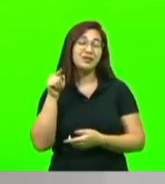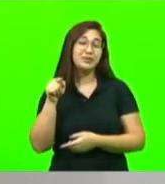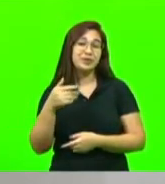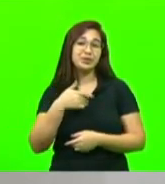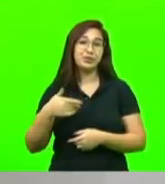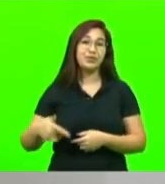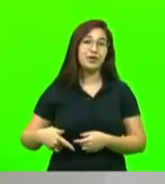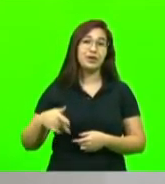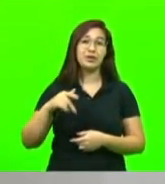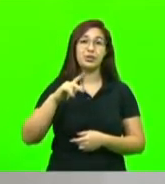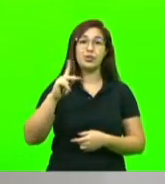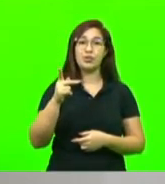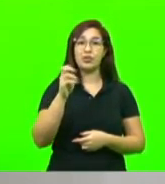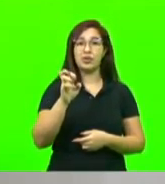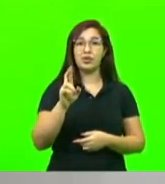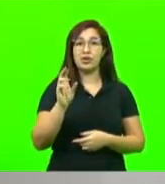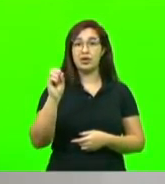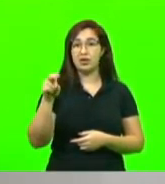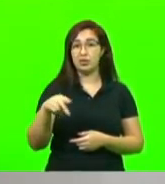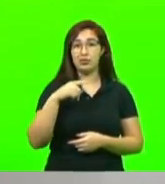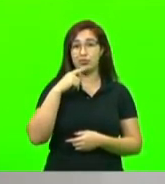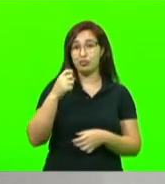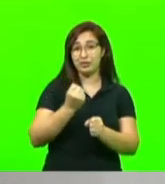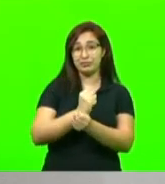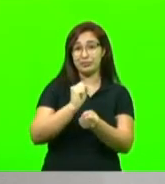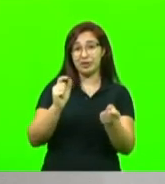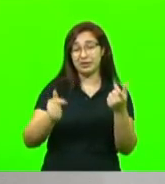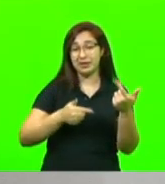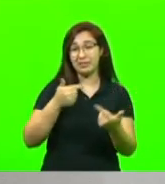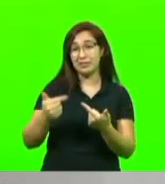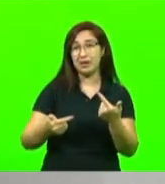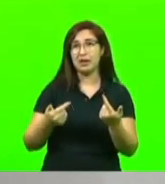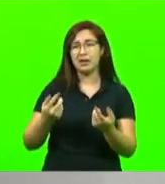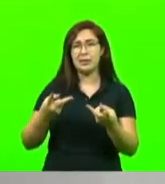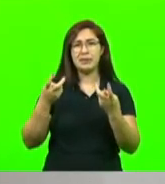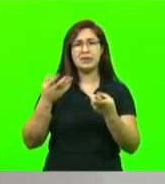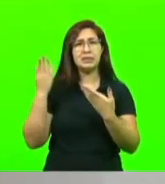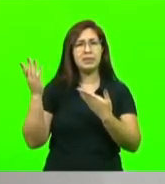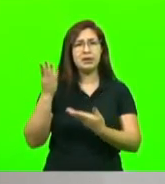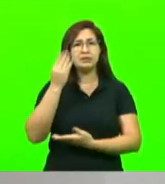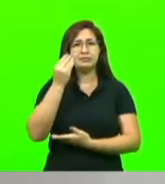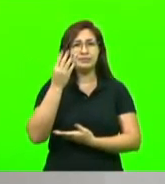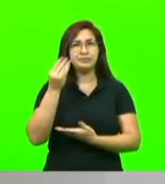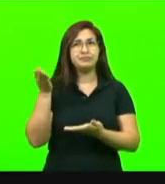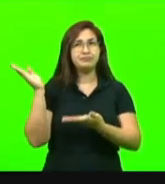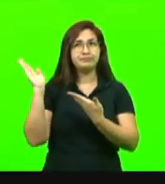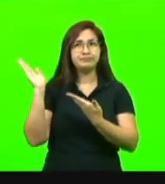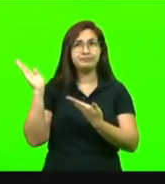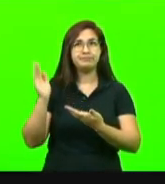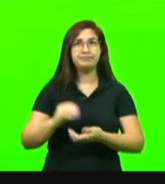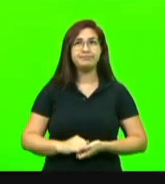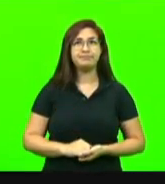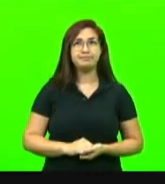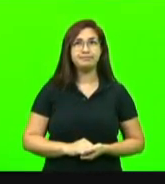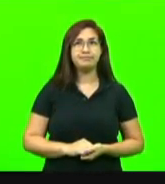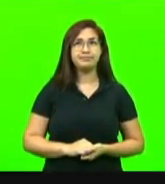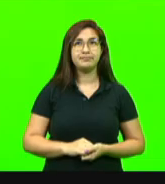ele nem vai mais conseguir fazer isso. E por isso que a gente tem esse tipo de postagem aqui nas redes sociais. Olha